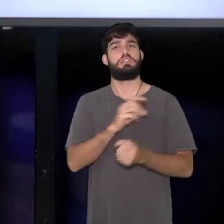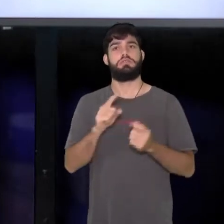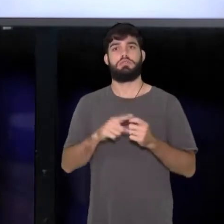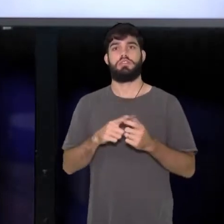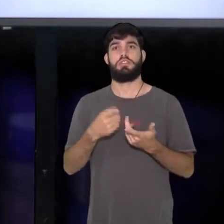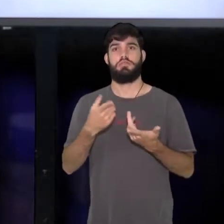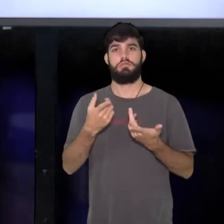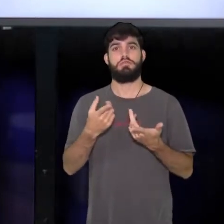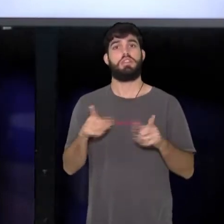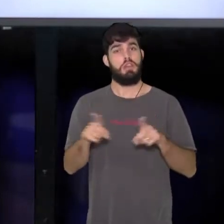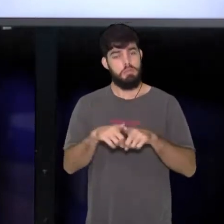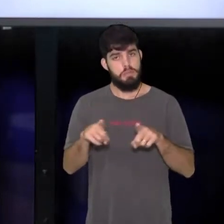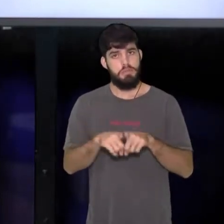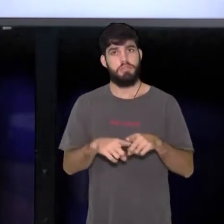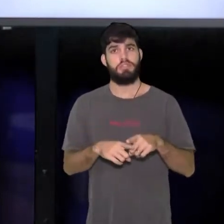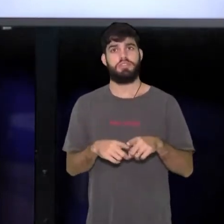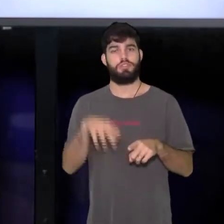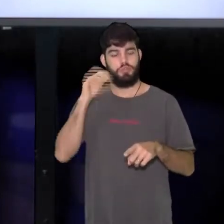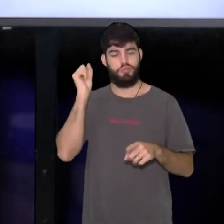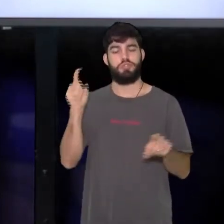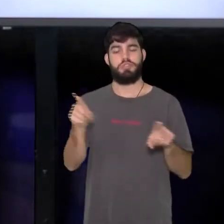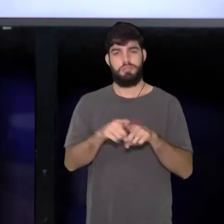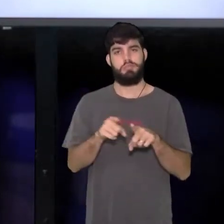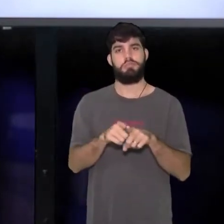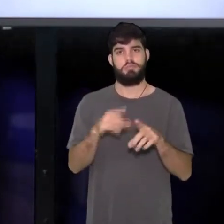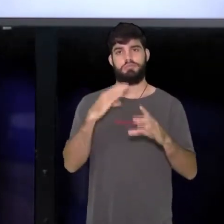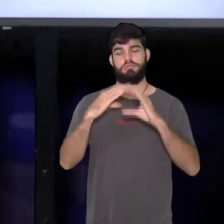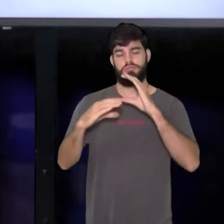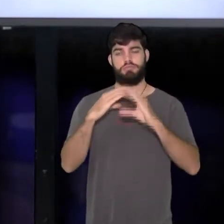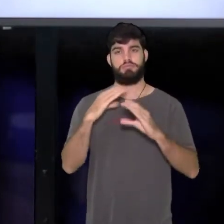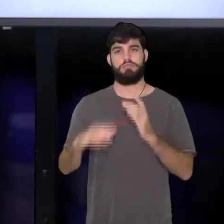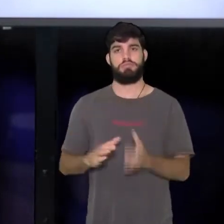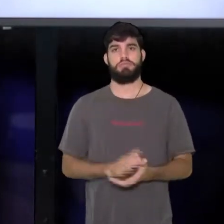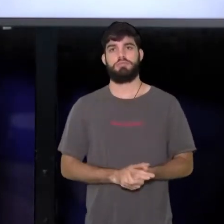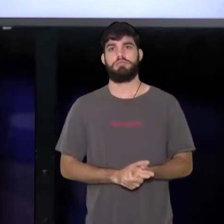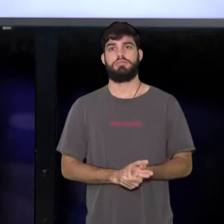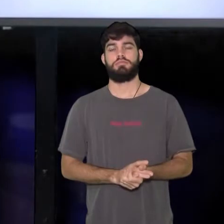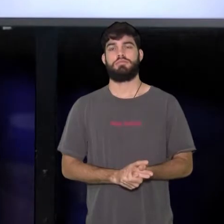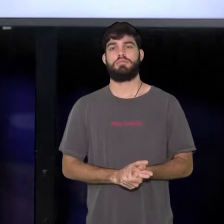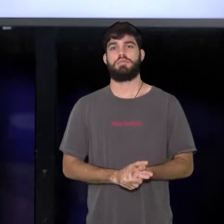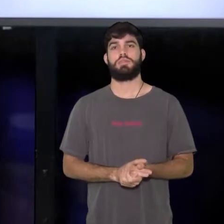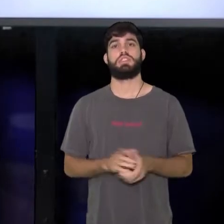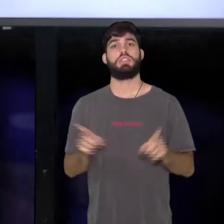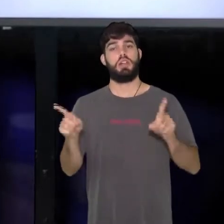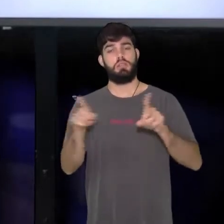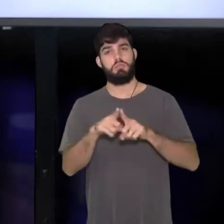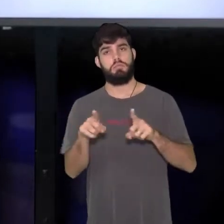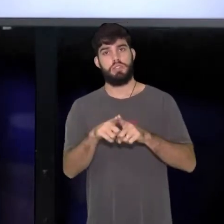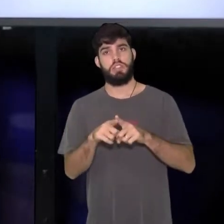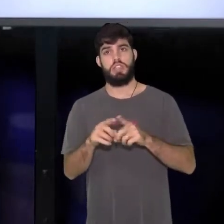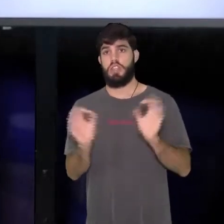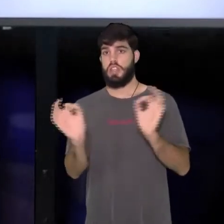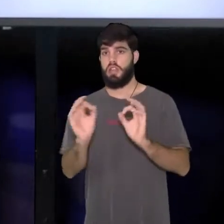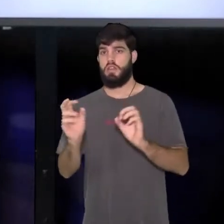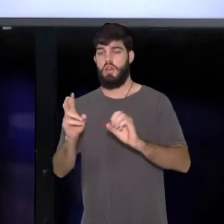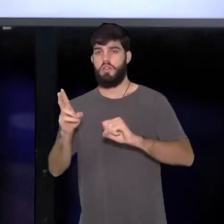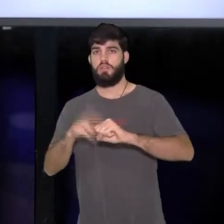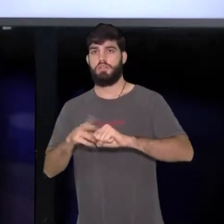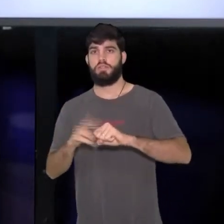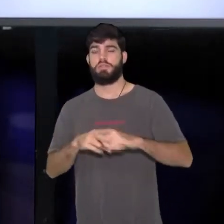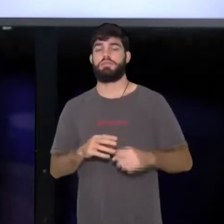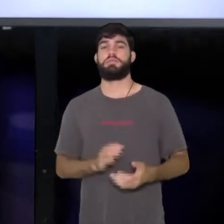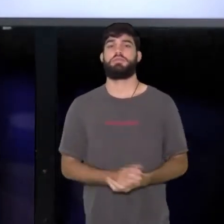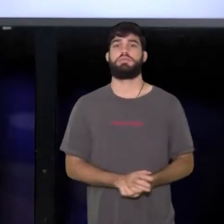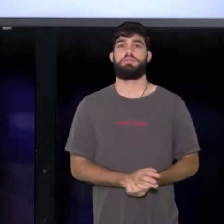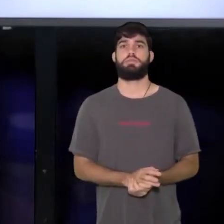comunicam. Então, sons também fazem parte aqui dos elementos, também são elementos não verbais. Eu coloquei